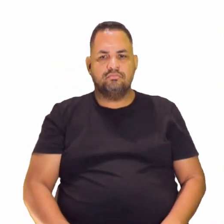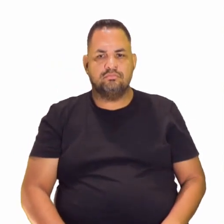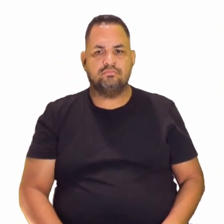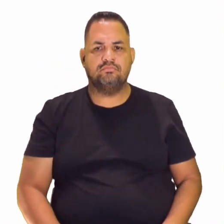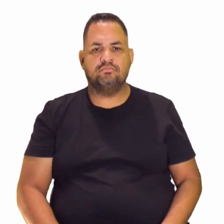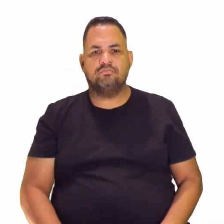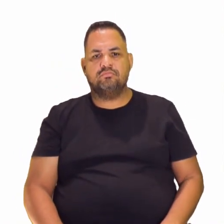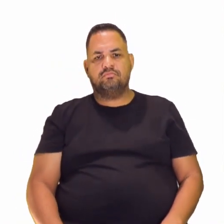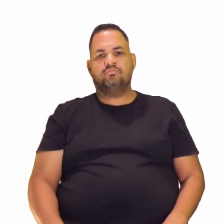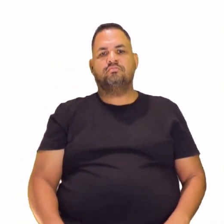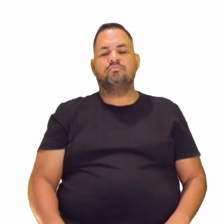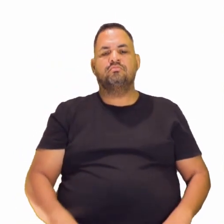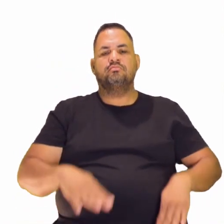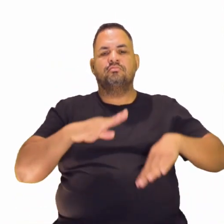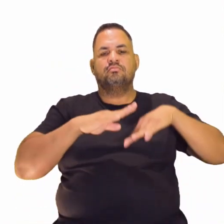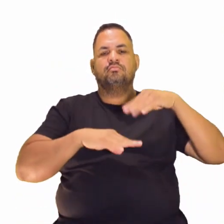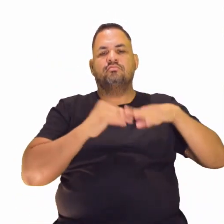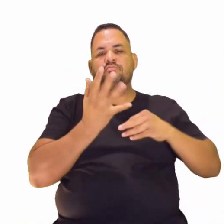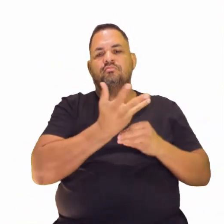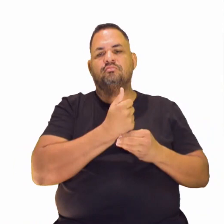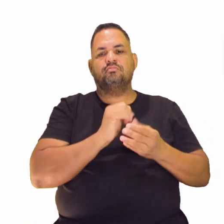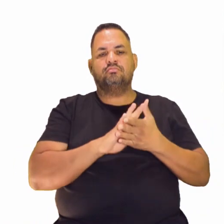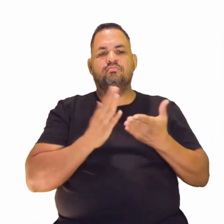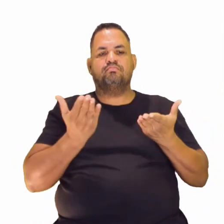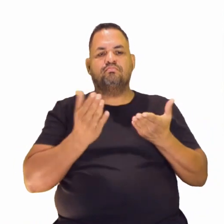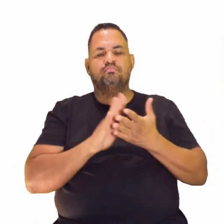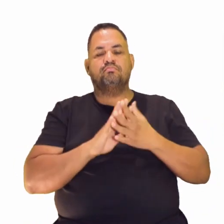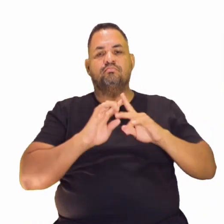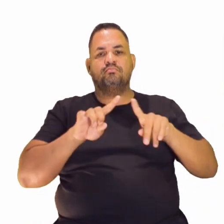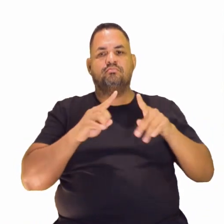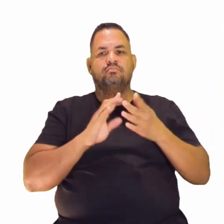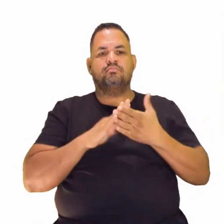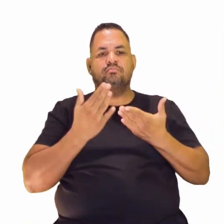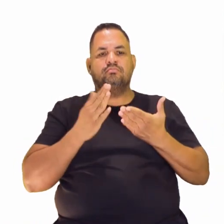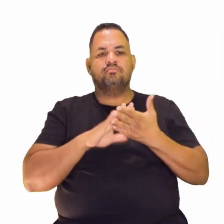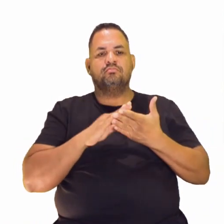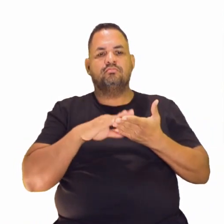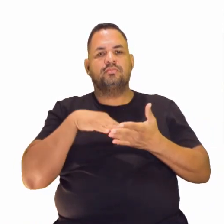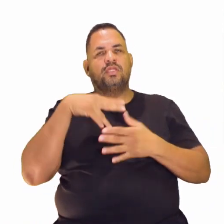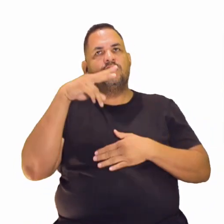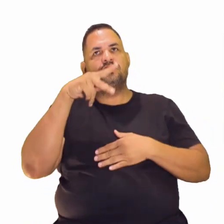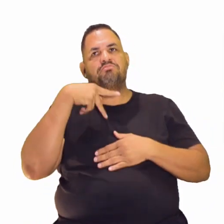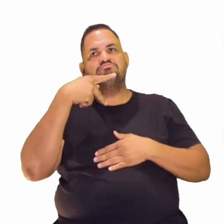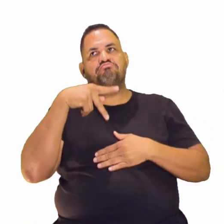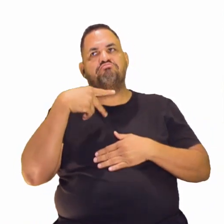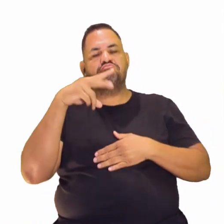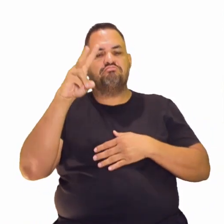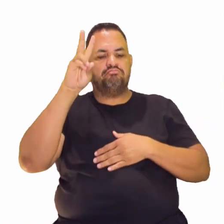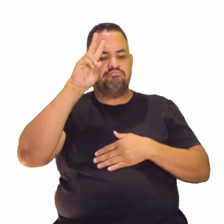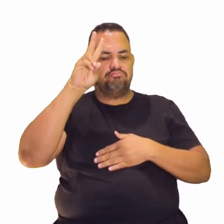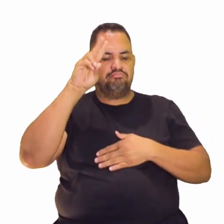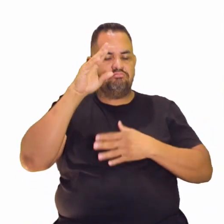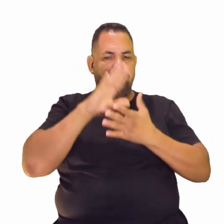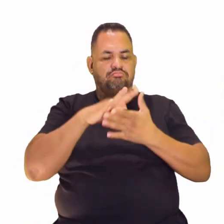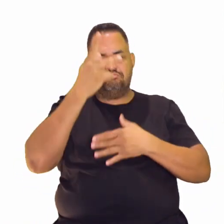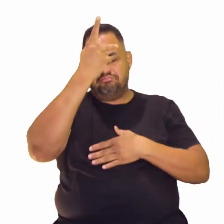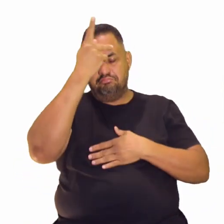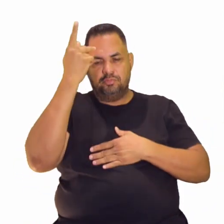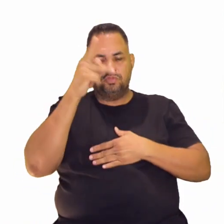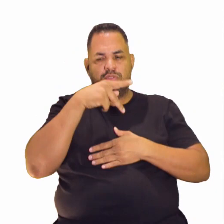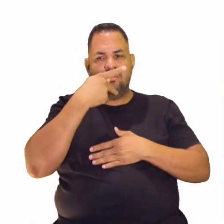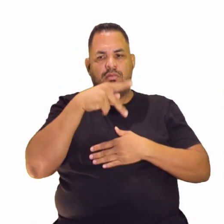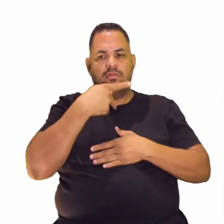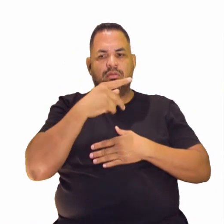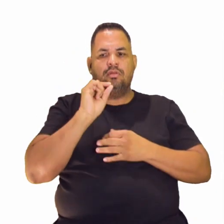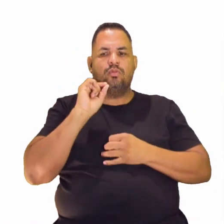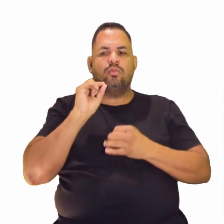artista ele não estava naquele momento, mas através de relatos, né? Através das pessoas